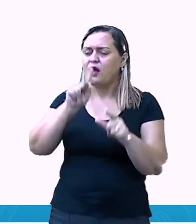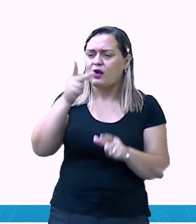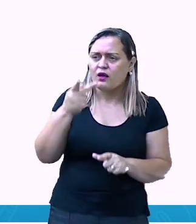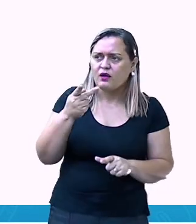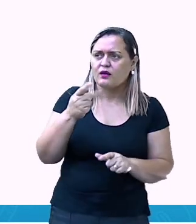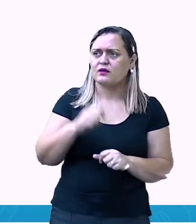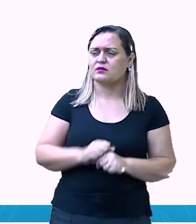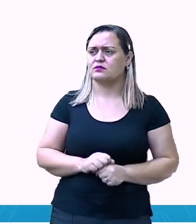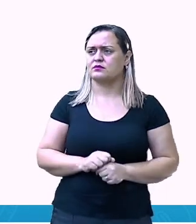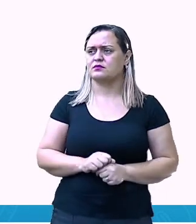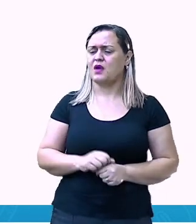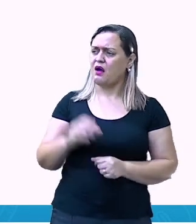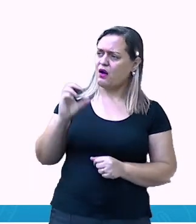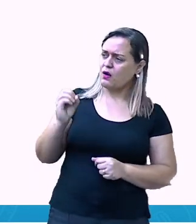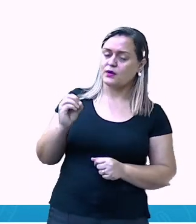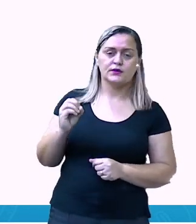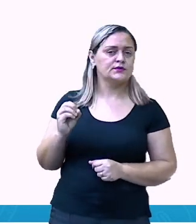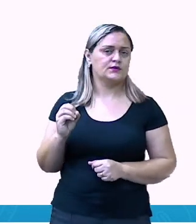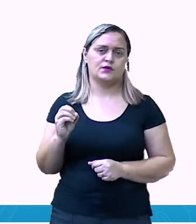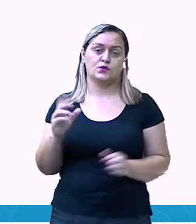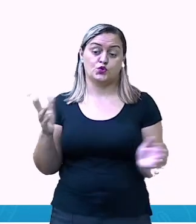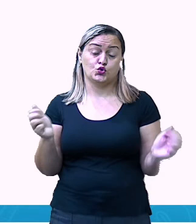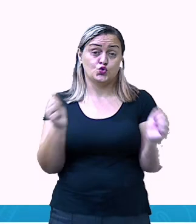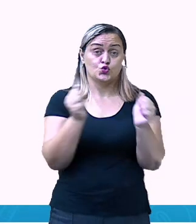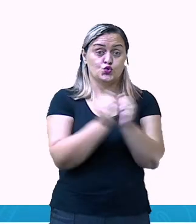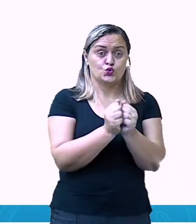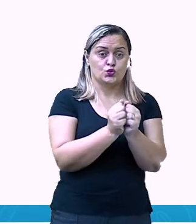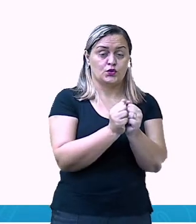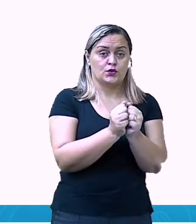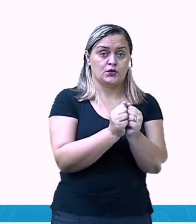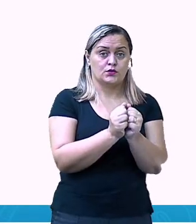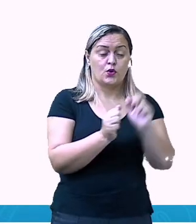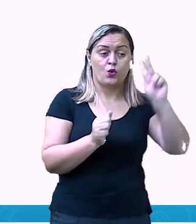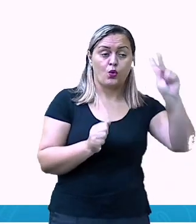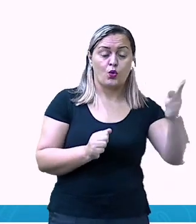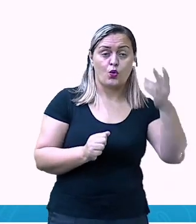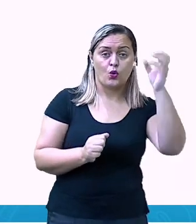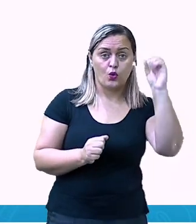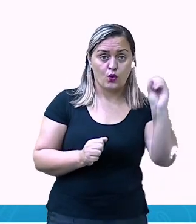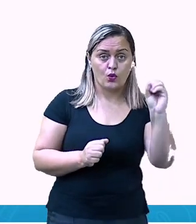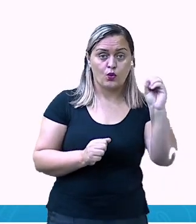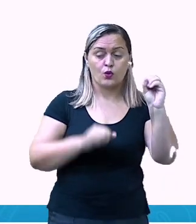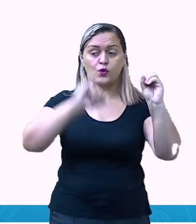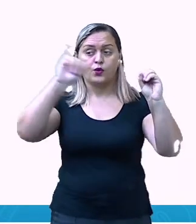para uma sílaba, G para outra sílaba. Olha a escola.